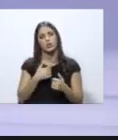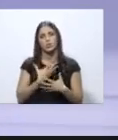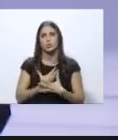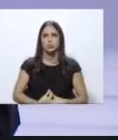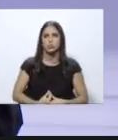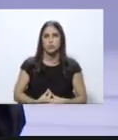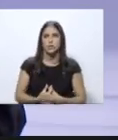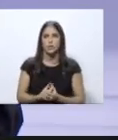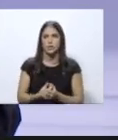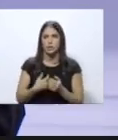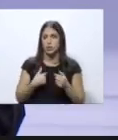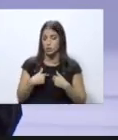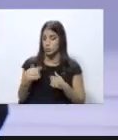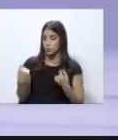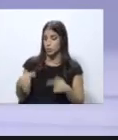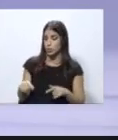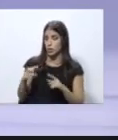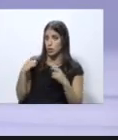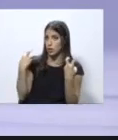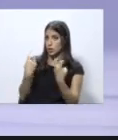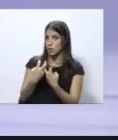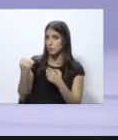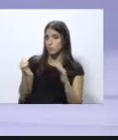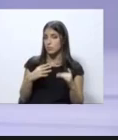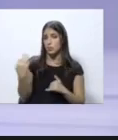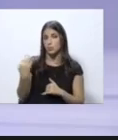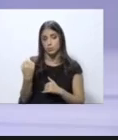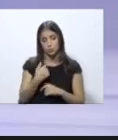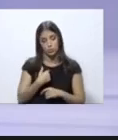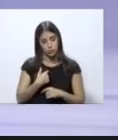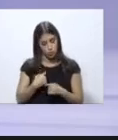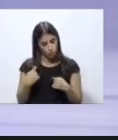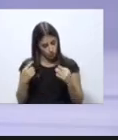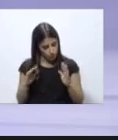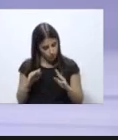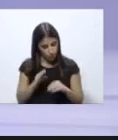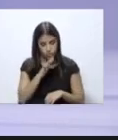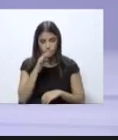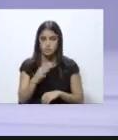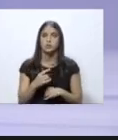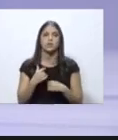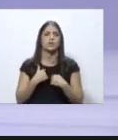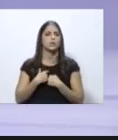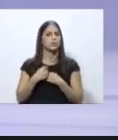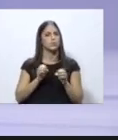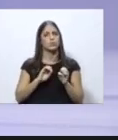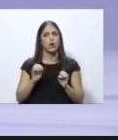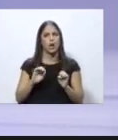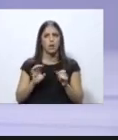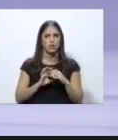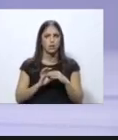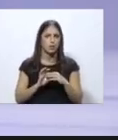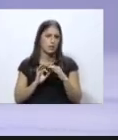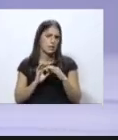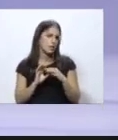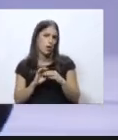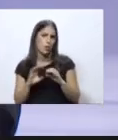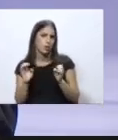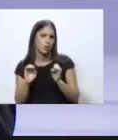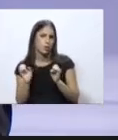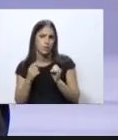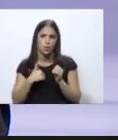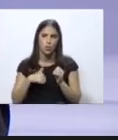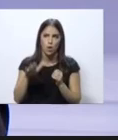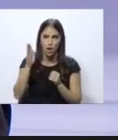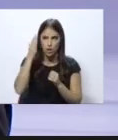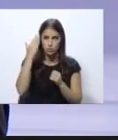como adepto principalmente do Futebol Clube Porto, é nessa qualidade que falo aqui. E eu tenho que dizer, sem nenhuma ligação a ninguém, que acho que houve uma boa